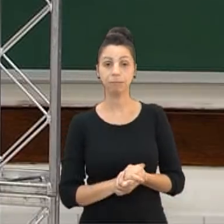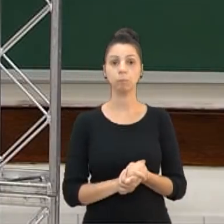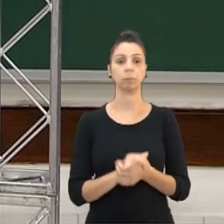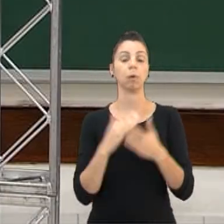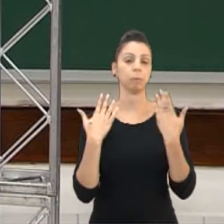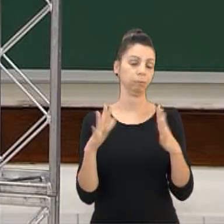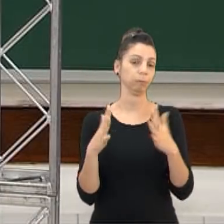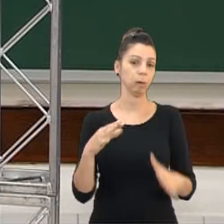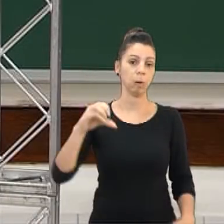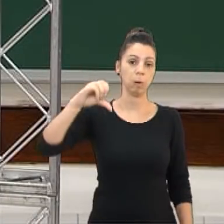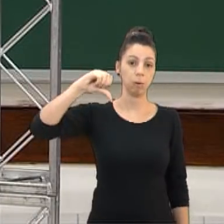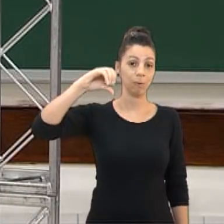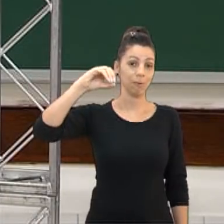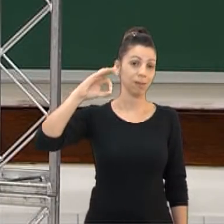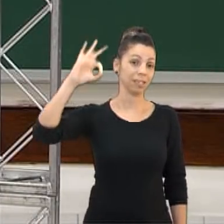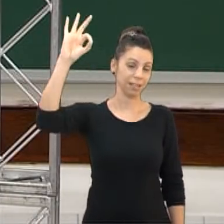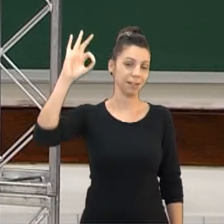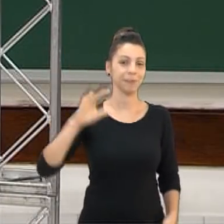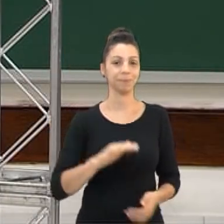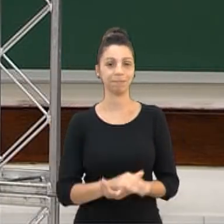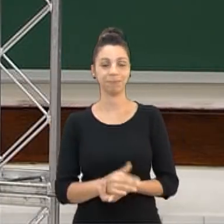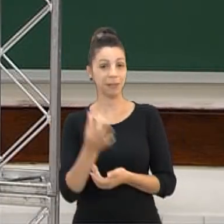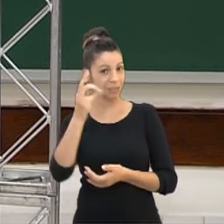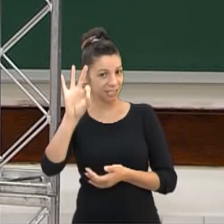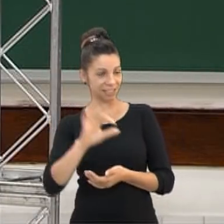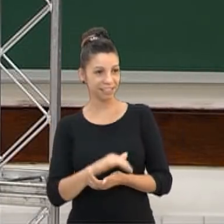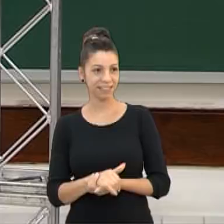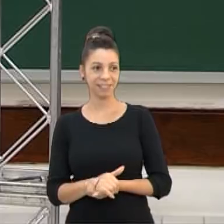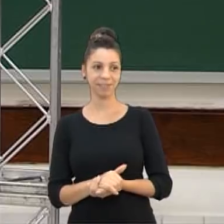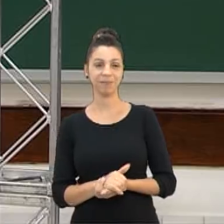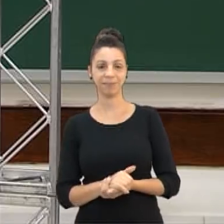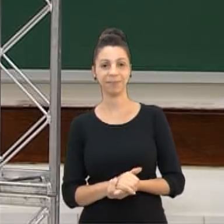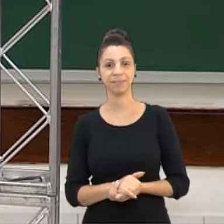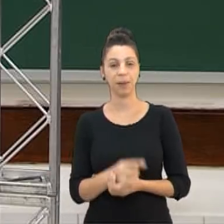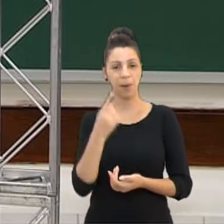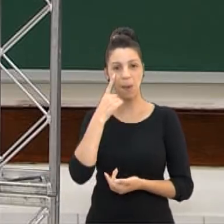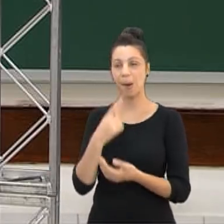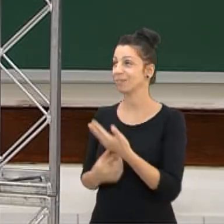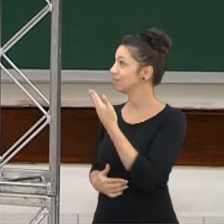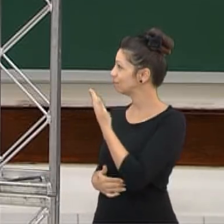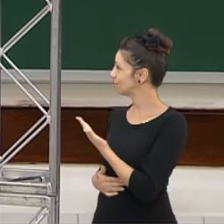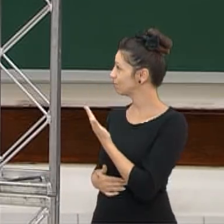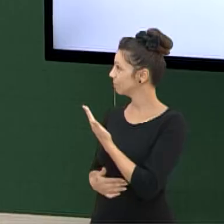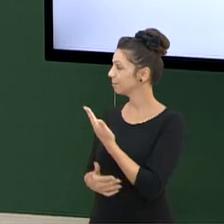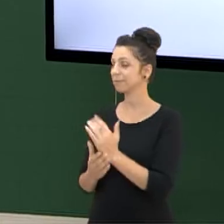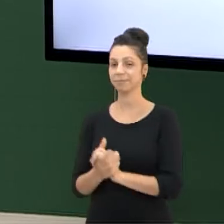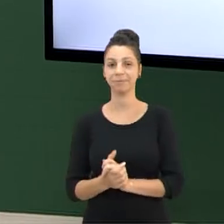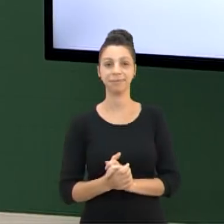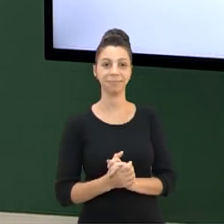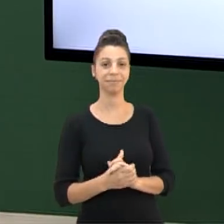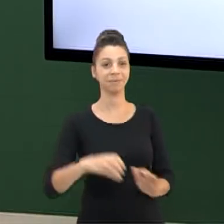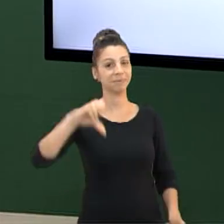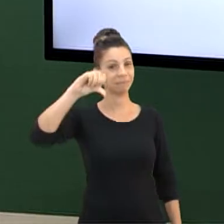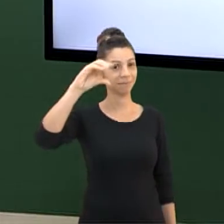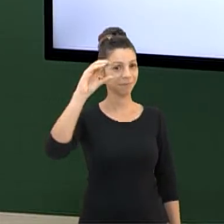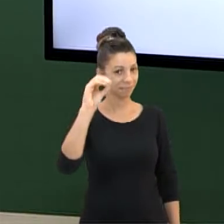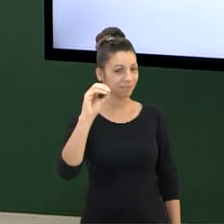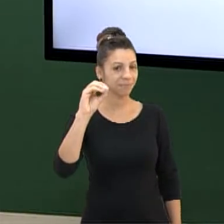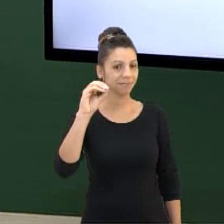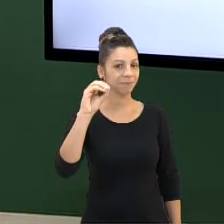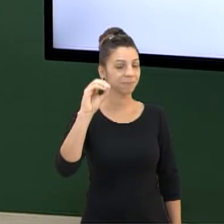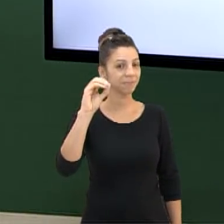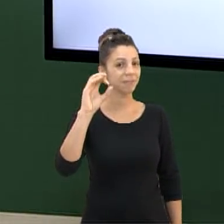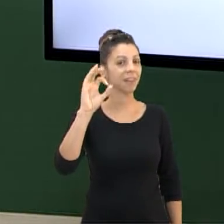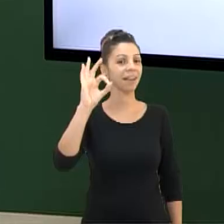mesmo. Então eu já vou separar aqui no meu quadro, ok? 90 graus. O valor de x é